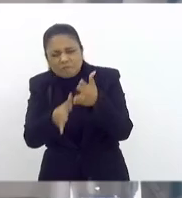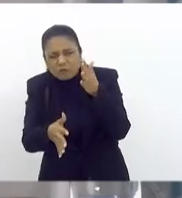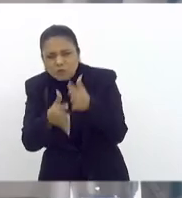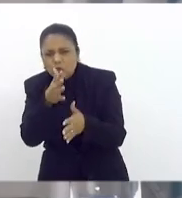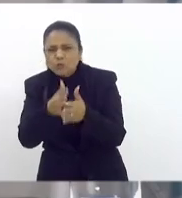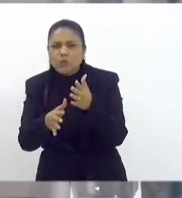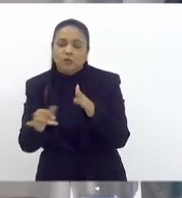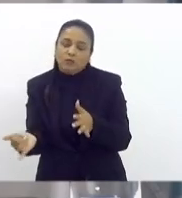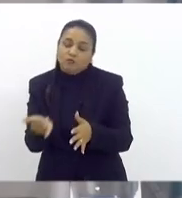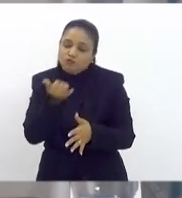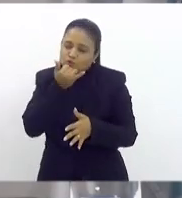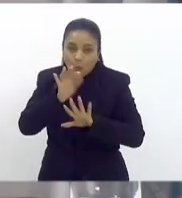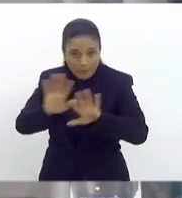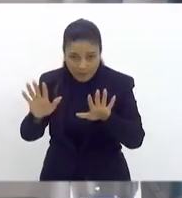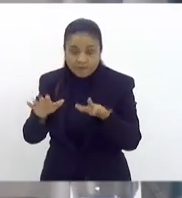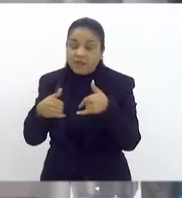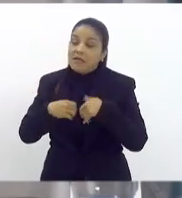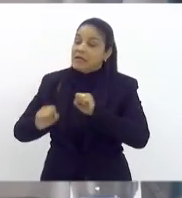só para deixar claro, então.